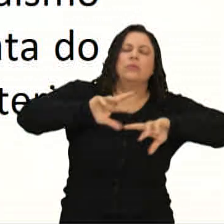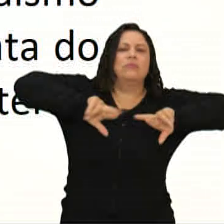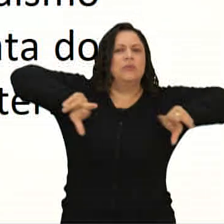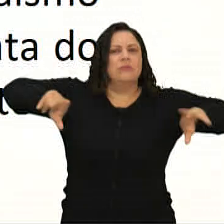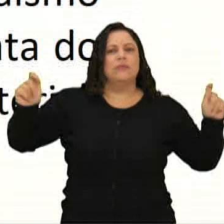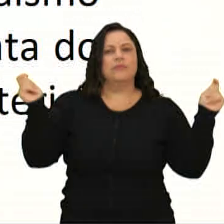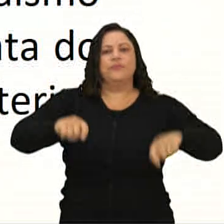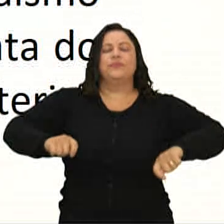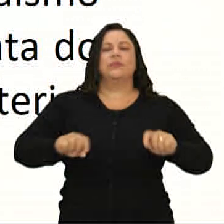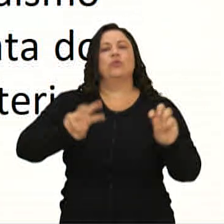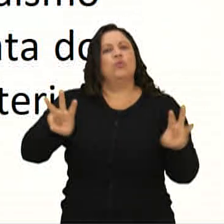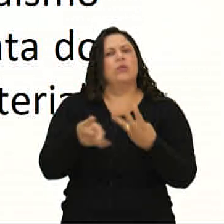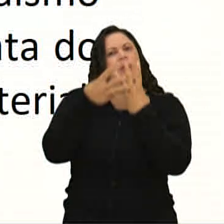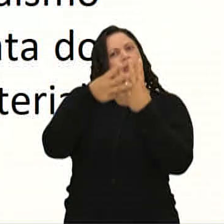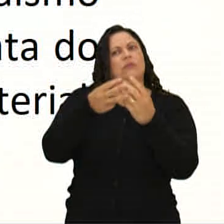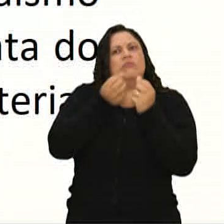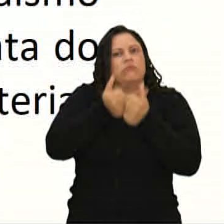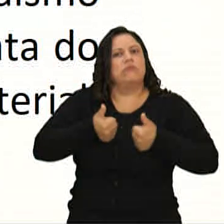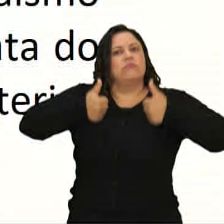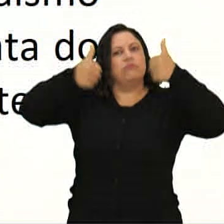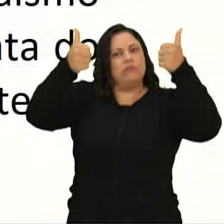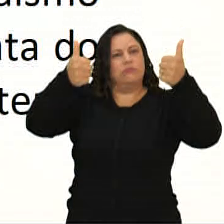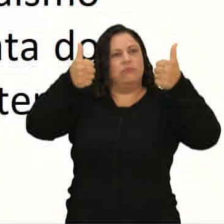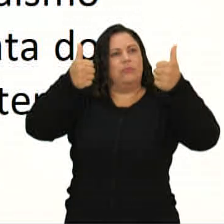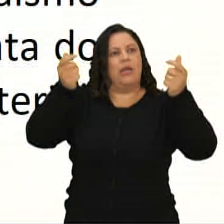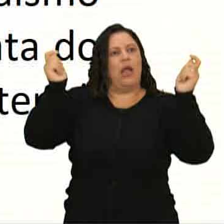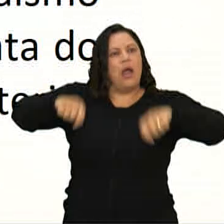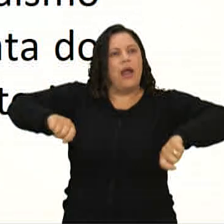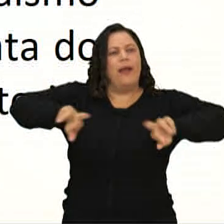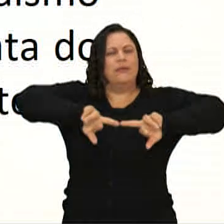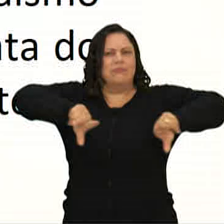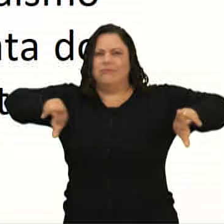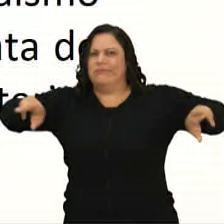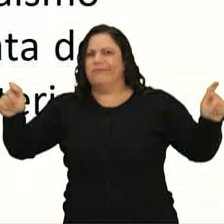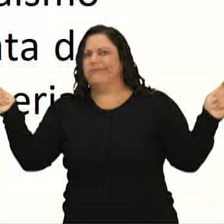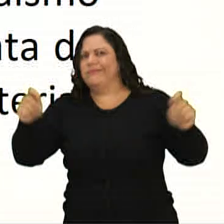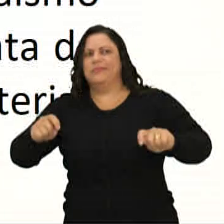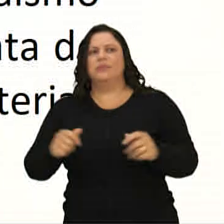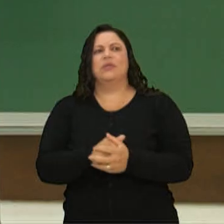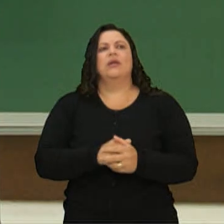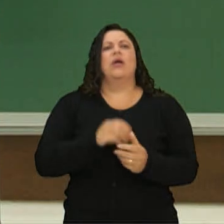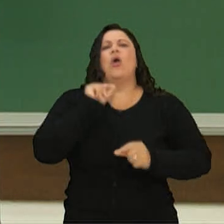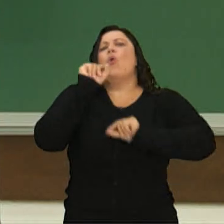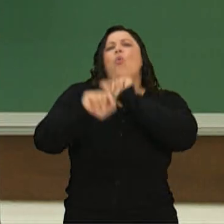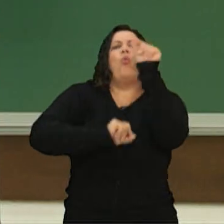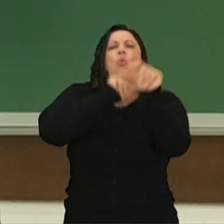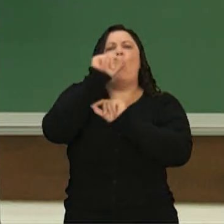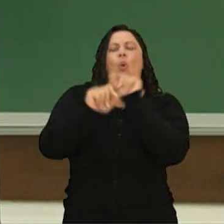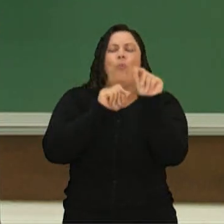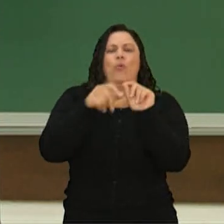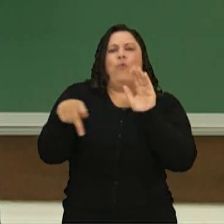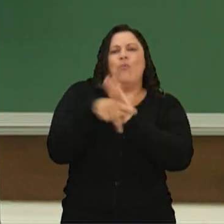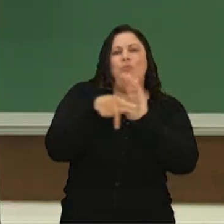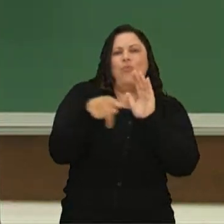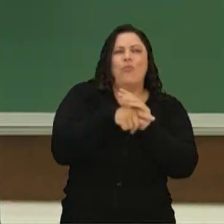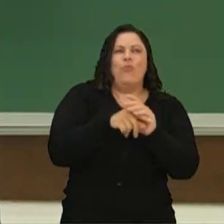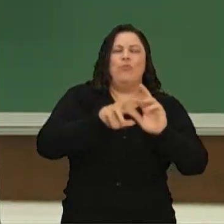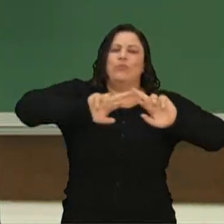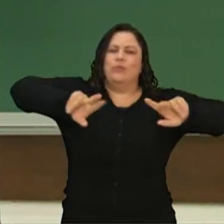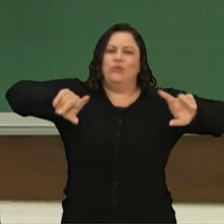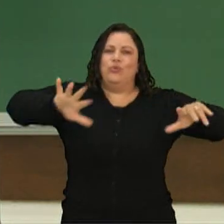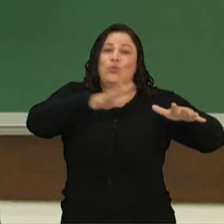afirma que o material é bom e é parte inata do homem, que há de desfrutar tanto o material como o imaterial.